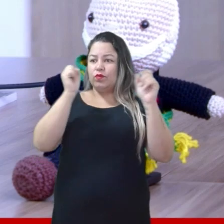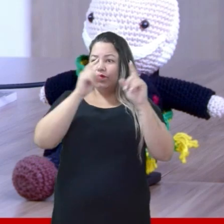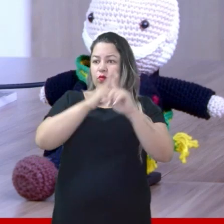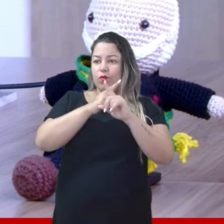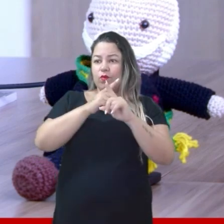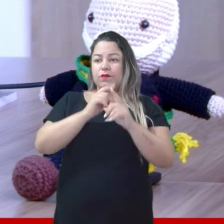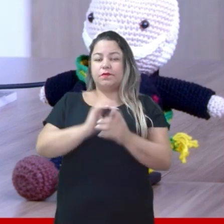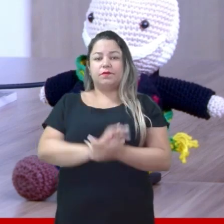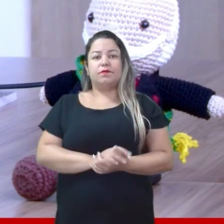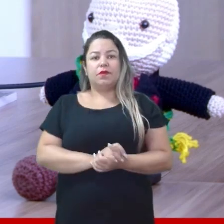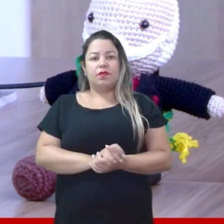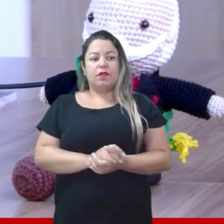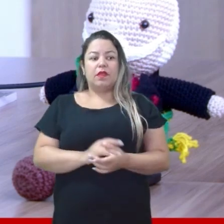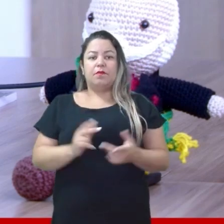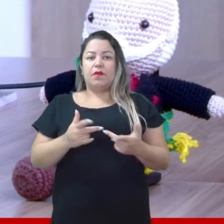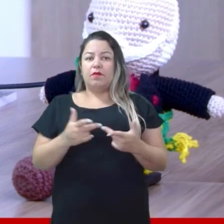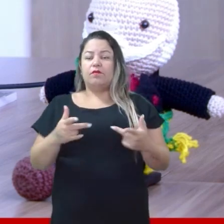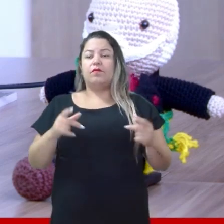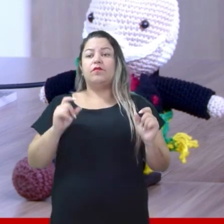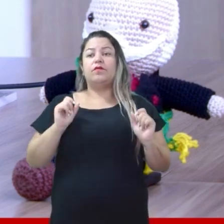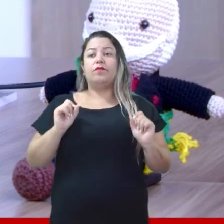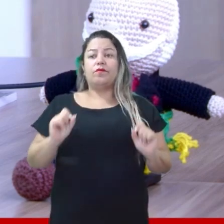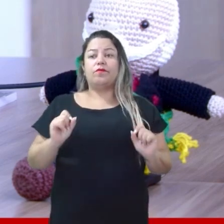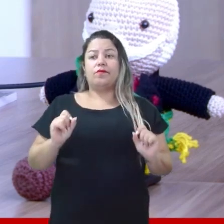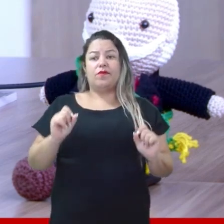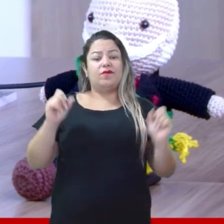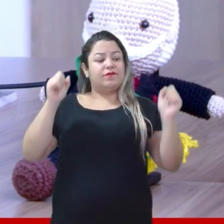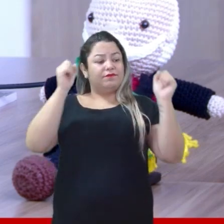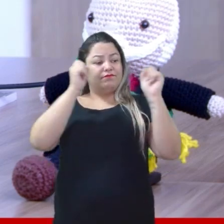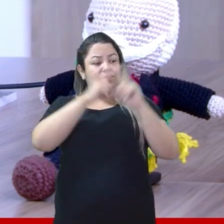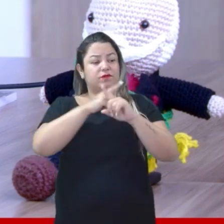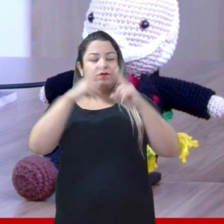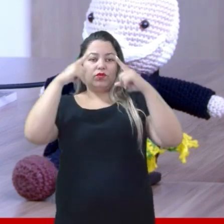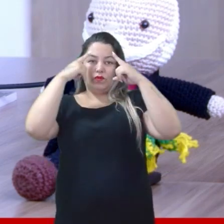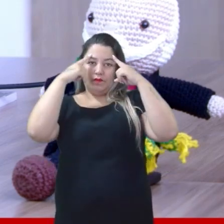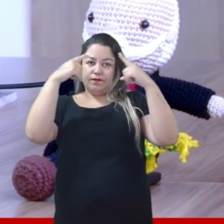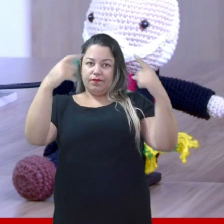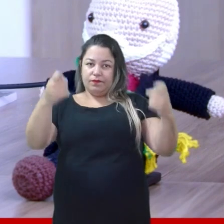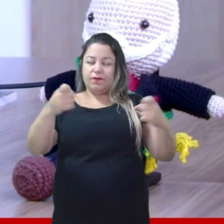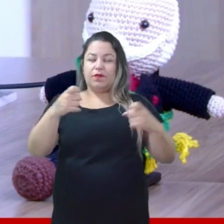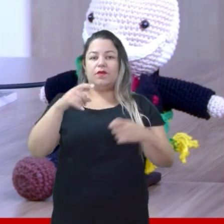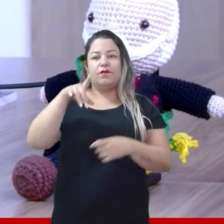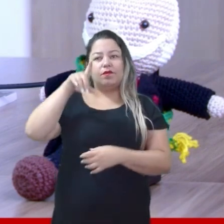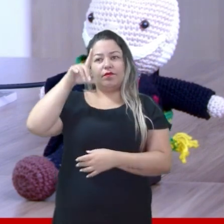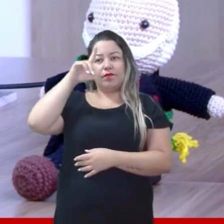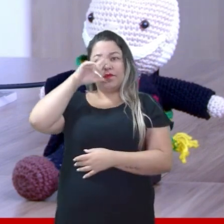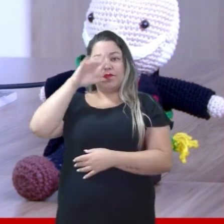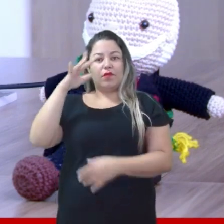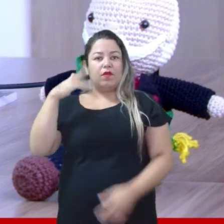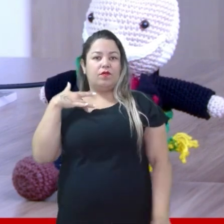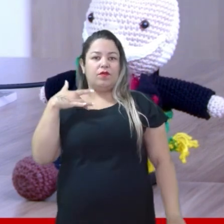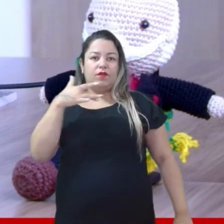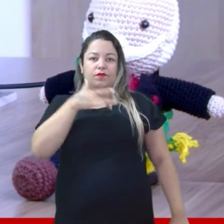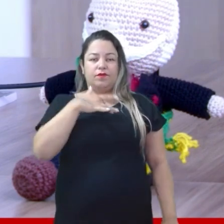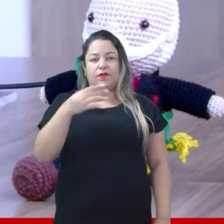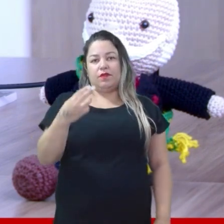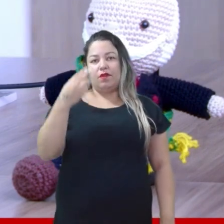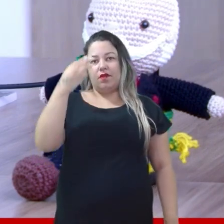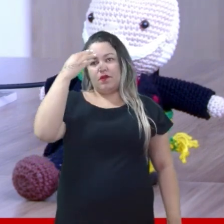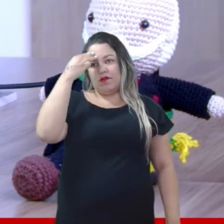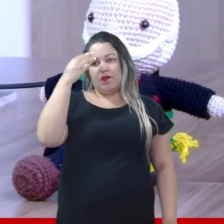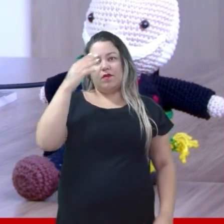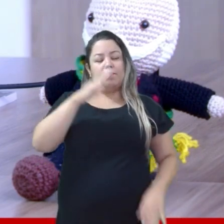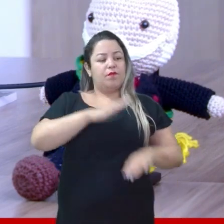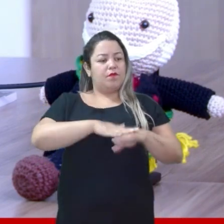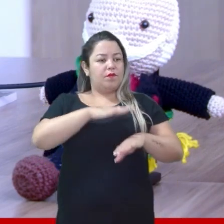muitas questões difíceis de violência, de agravos de saúde mental. E isso é muito mais